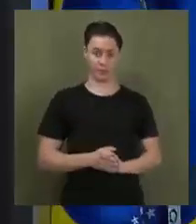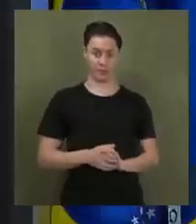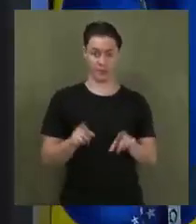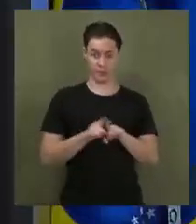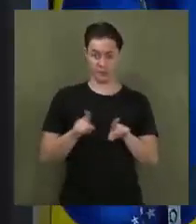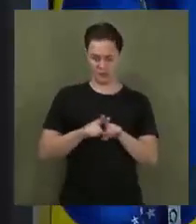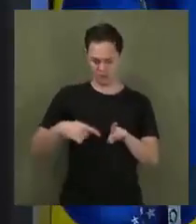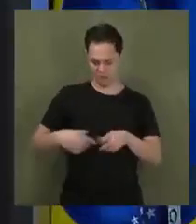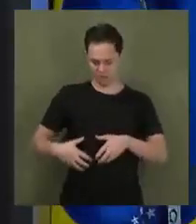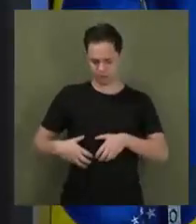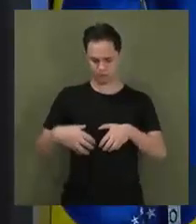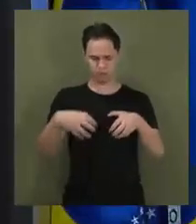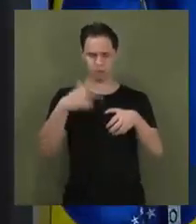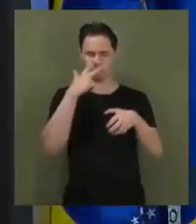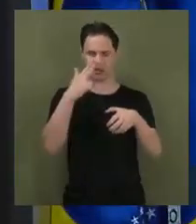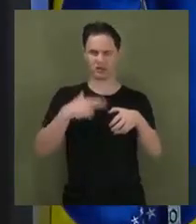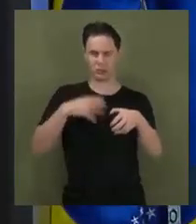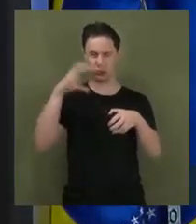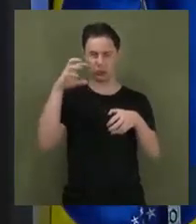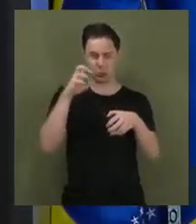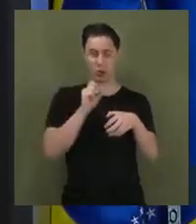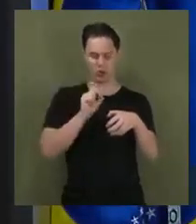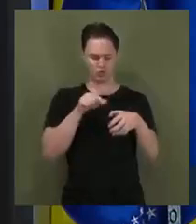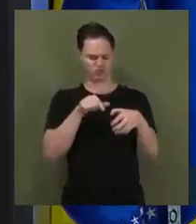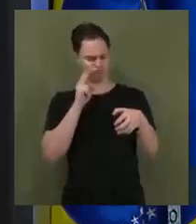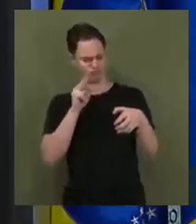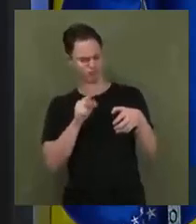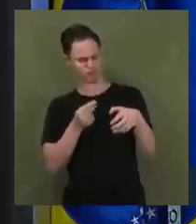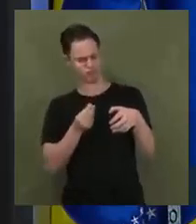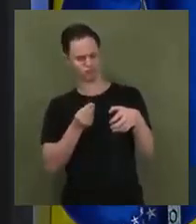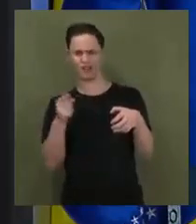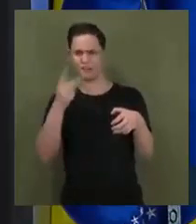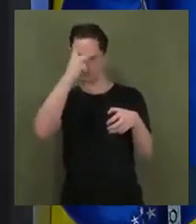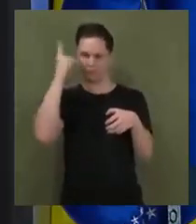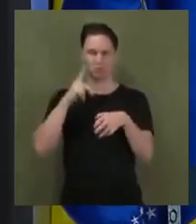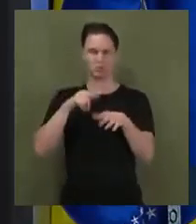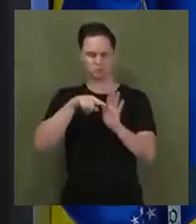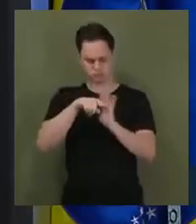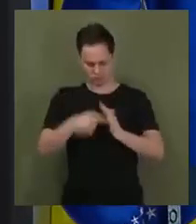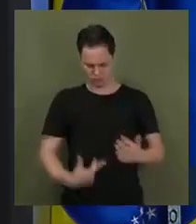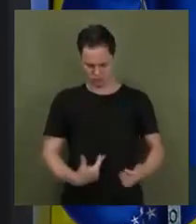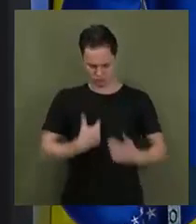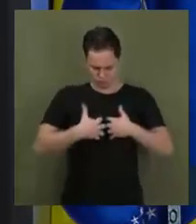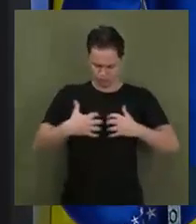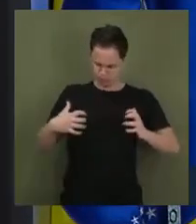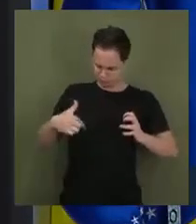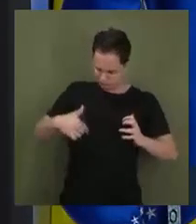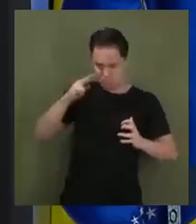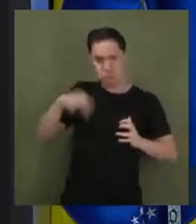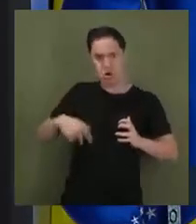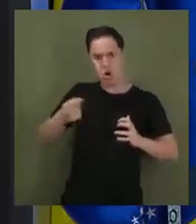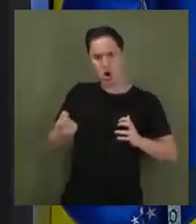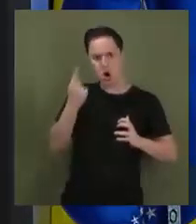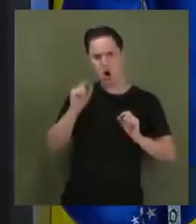um aspecto de noz moscada que os patologistas não sabiam, é raro ver isso, eles nunca tinham